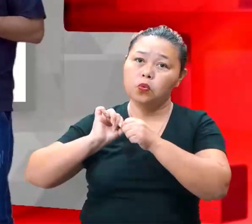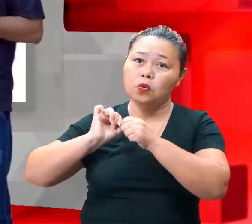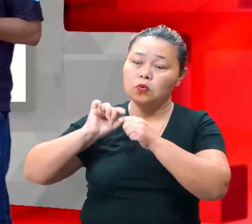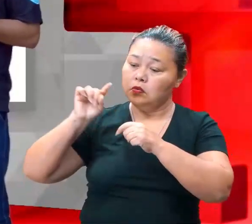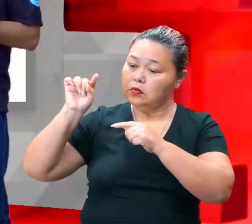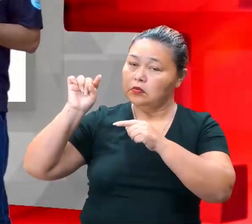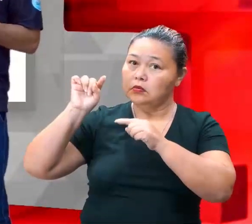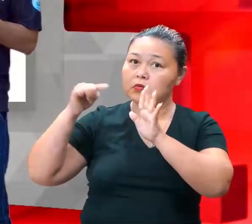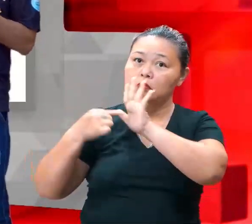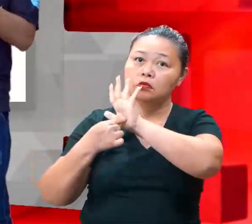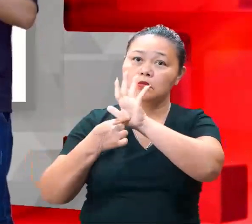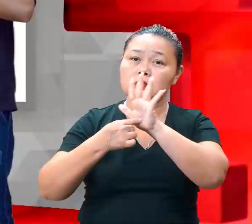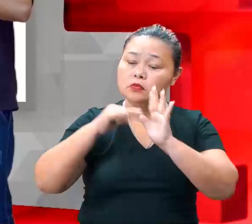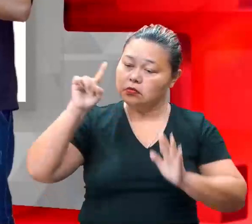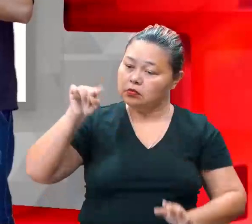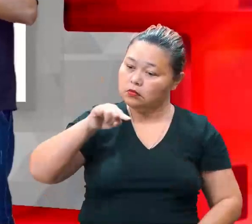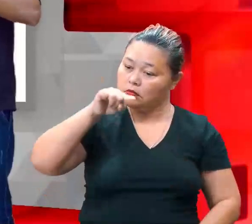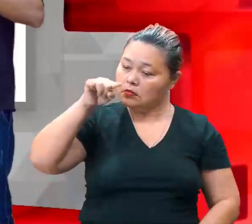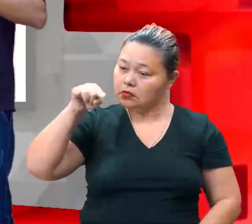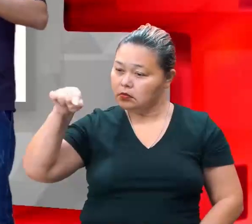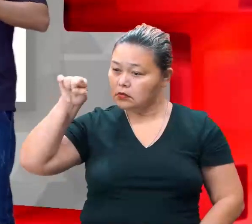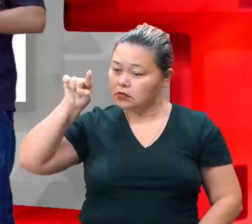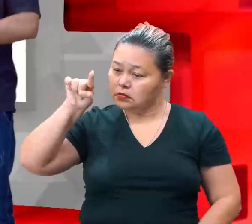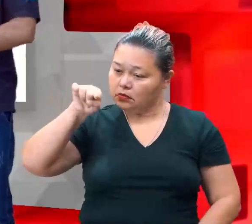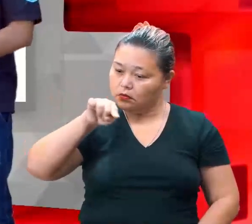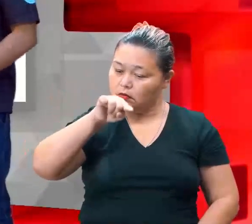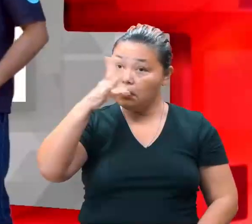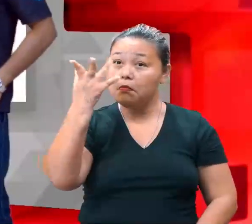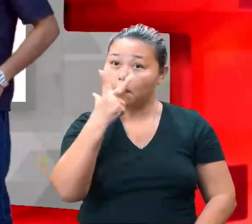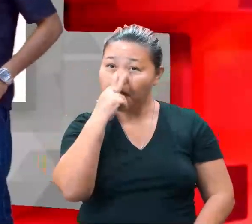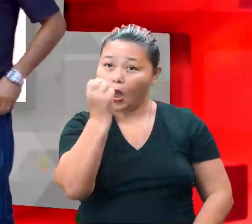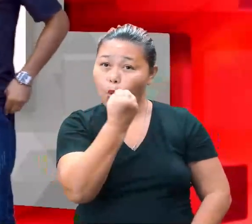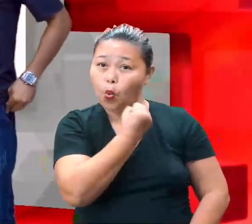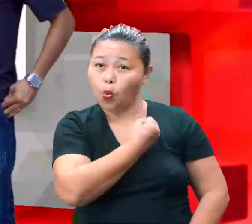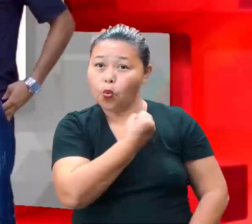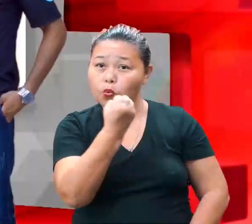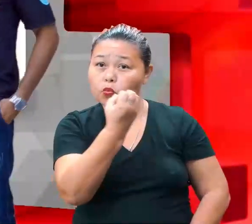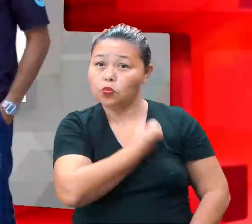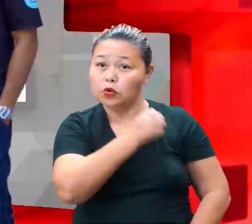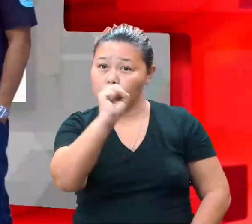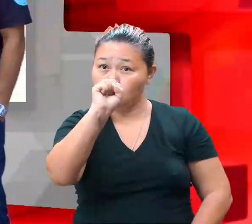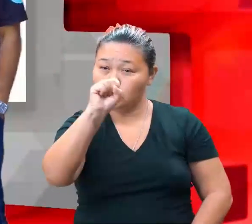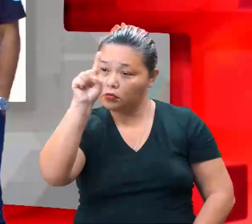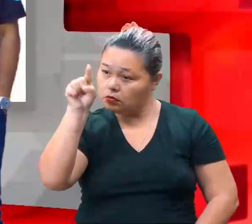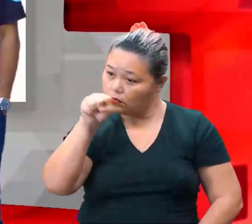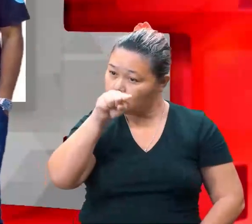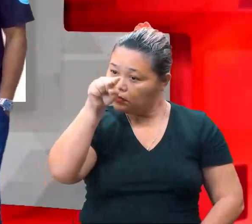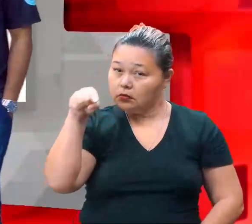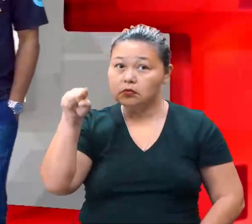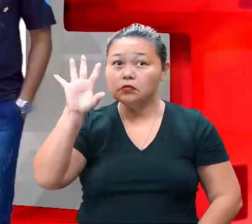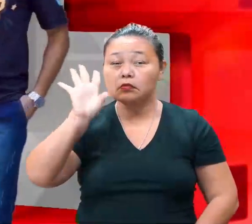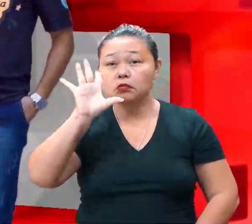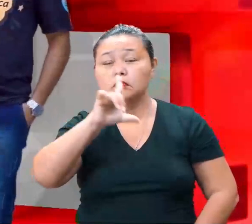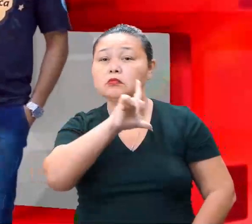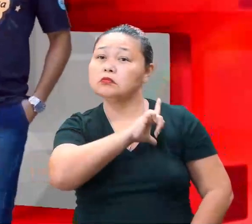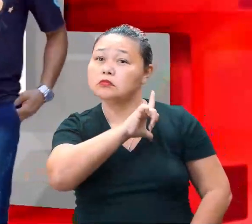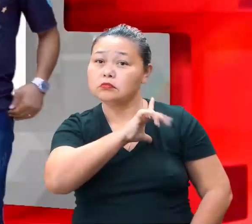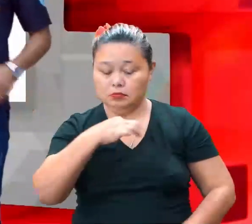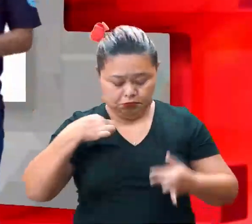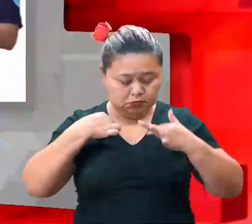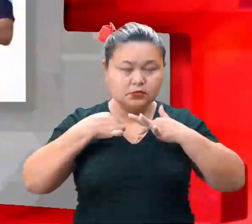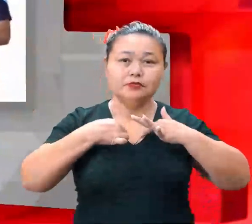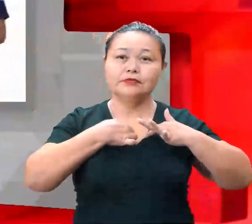do infinito, sabe aquele 8zinho deitado? Que a gente coloca até nos pingentes, né? Anéis, isso